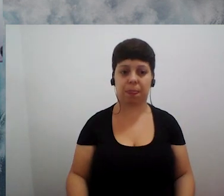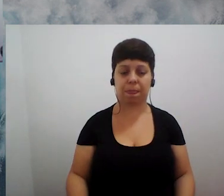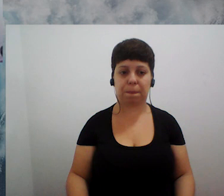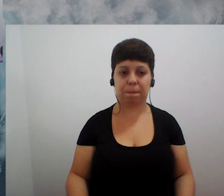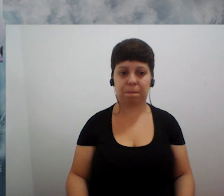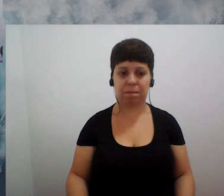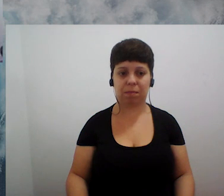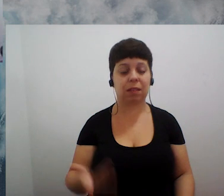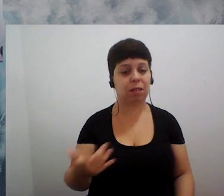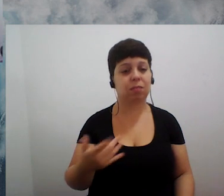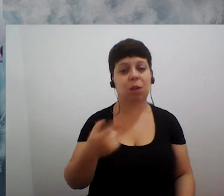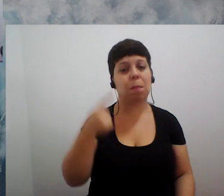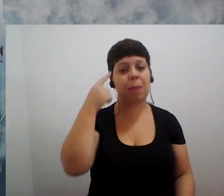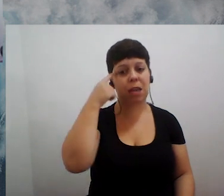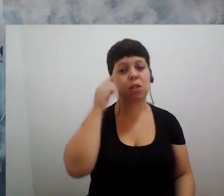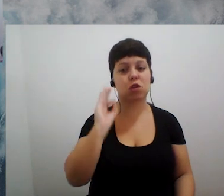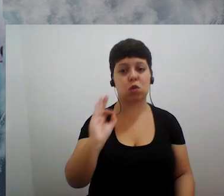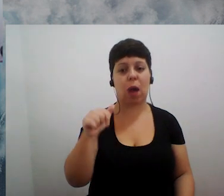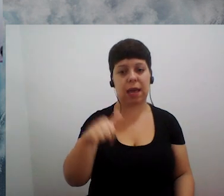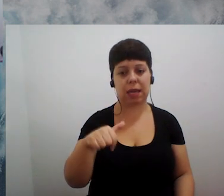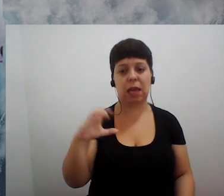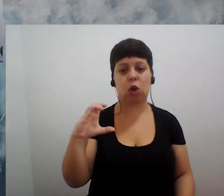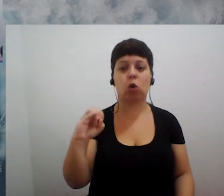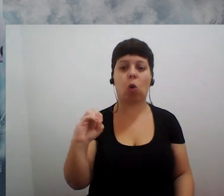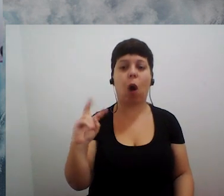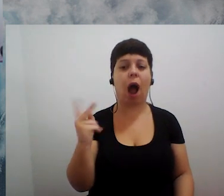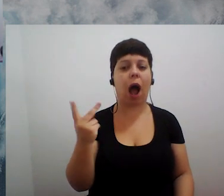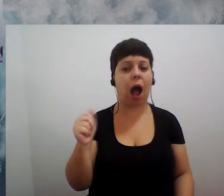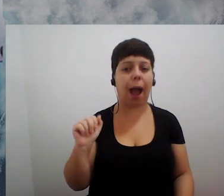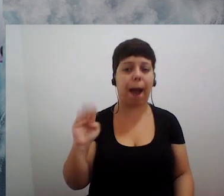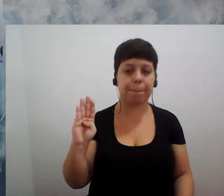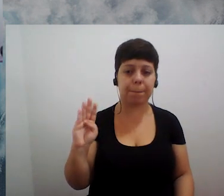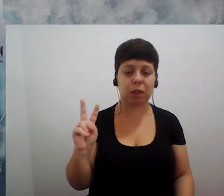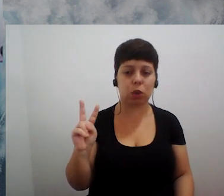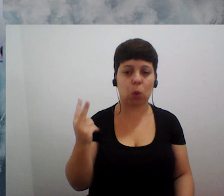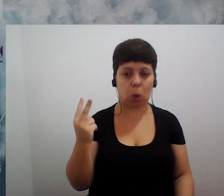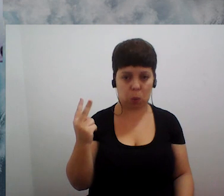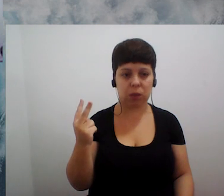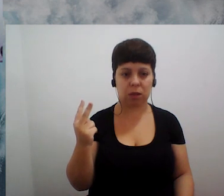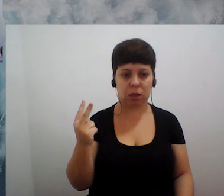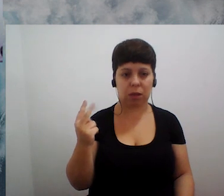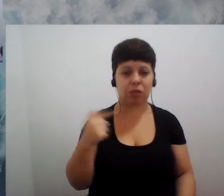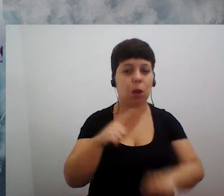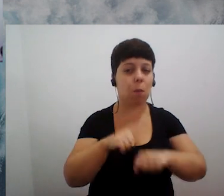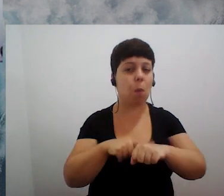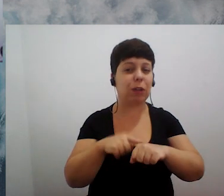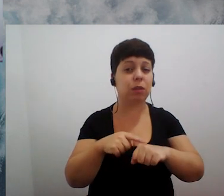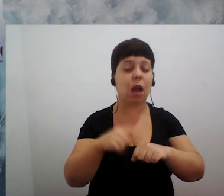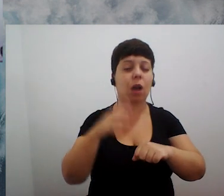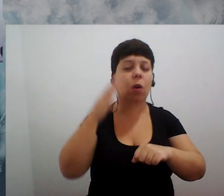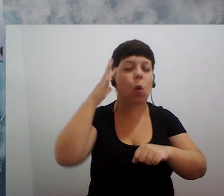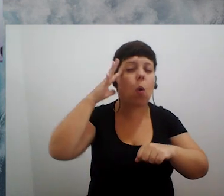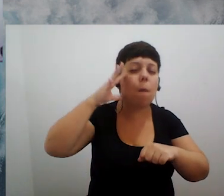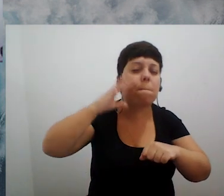E aí eu acho, assim, sinceramente, que a gente está num momento, a gente aqui na COB 2, né? Está num momento de compreensão da força que a